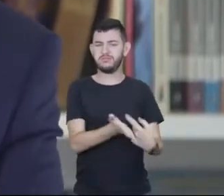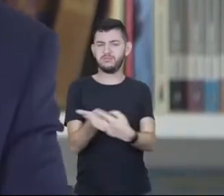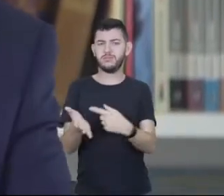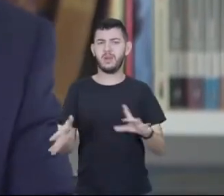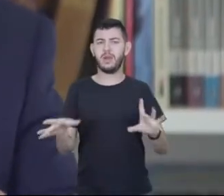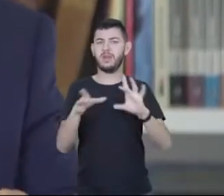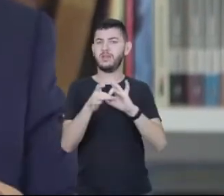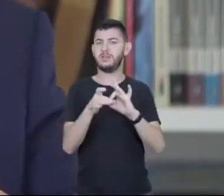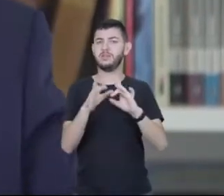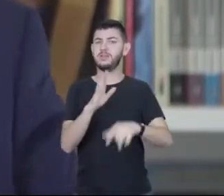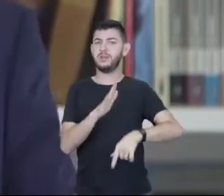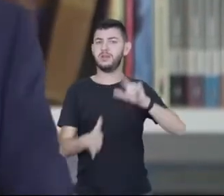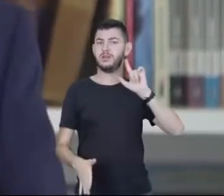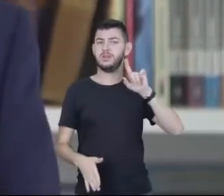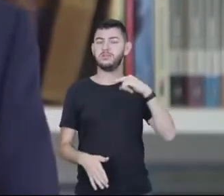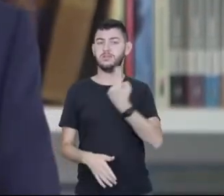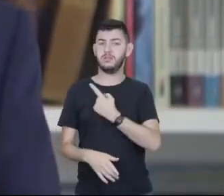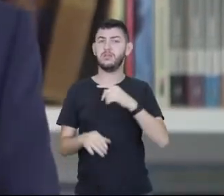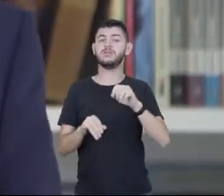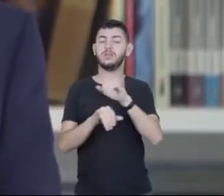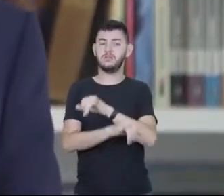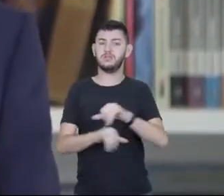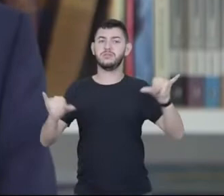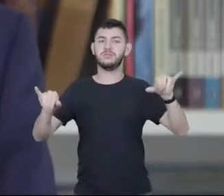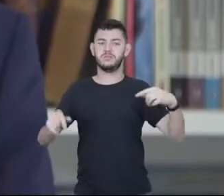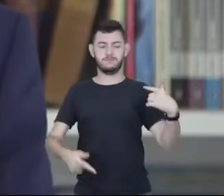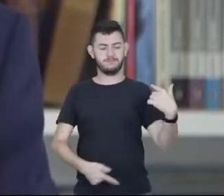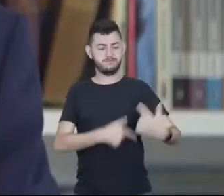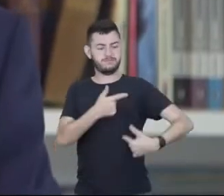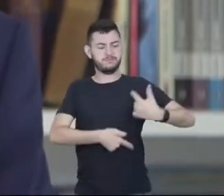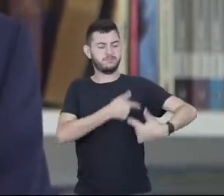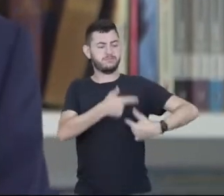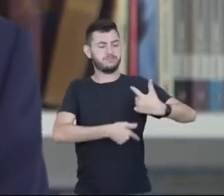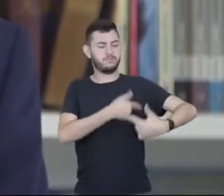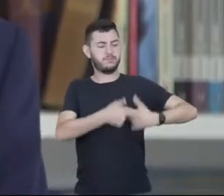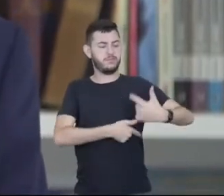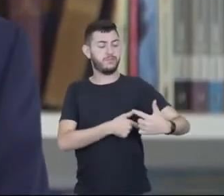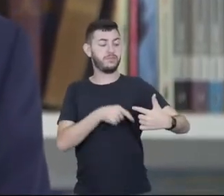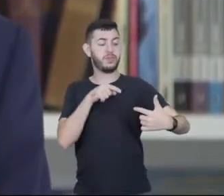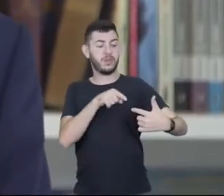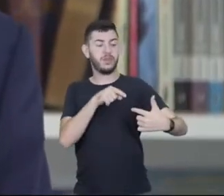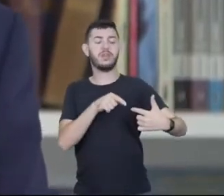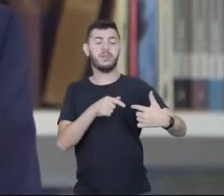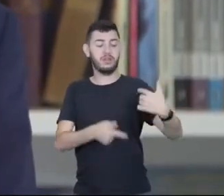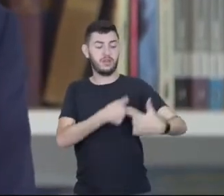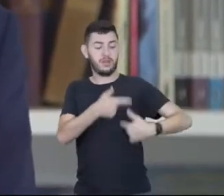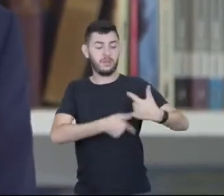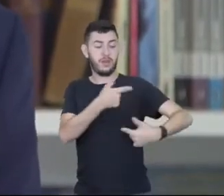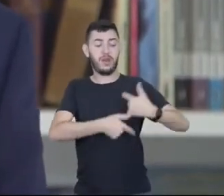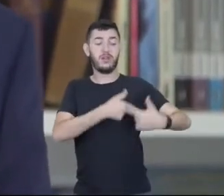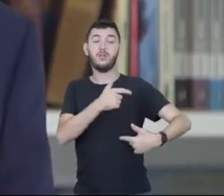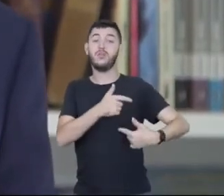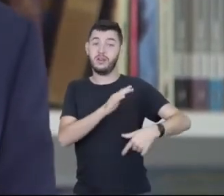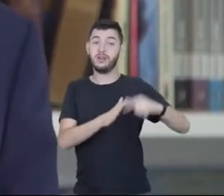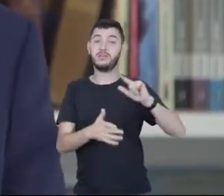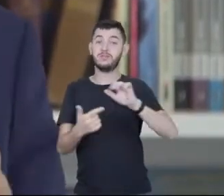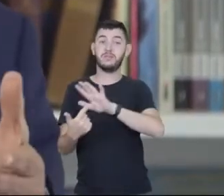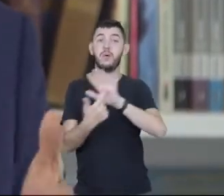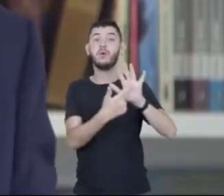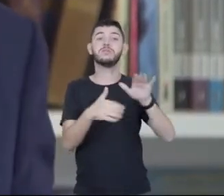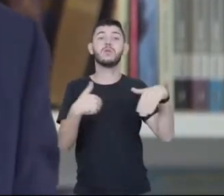é a própria missão que determina a sua aliança é o que vemos